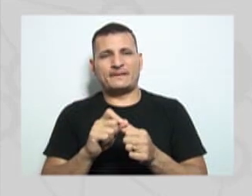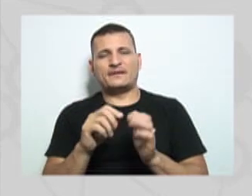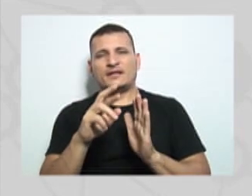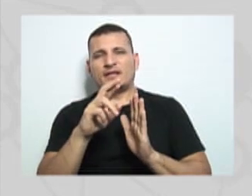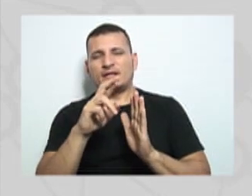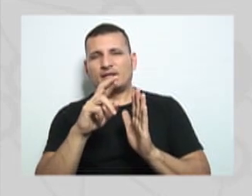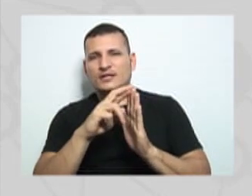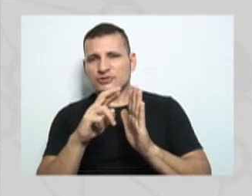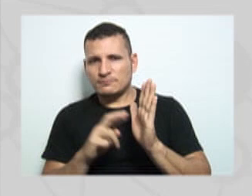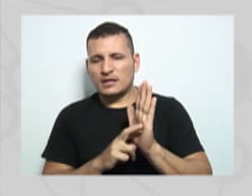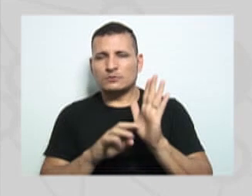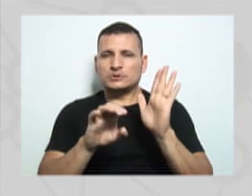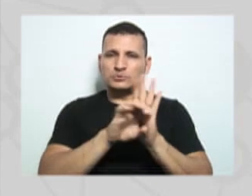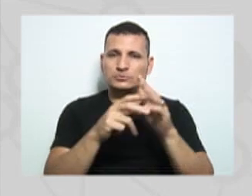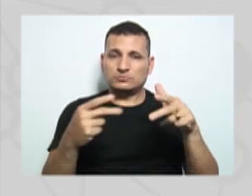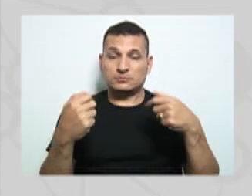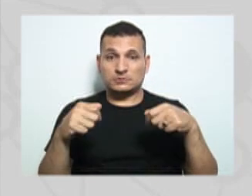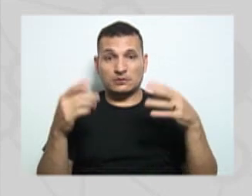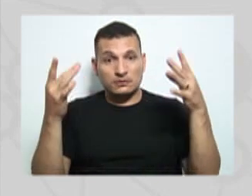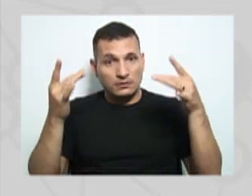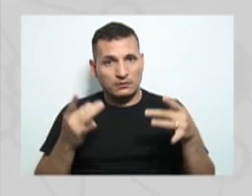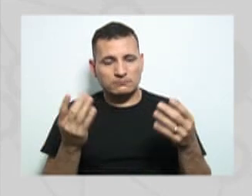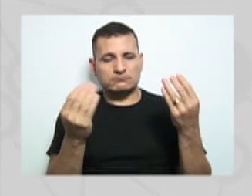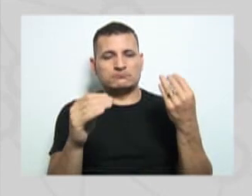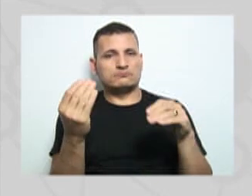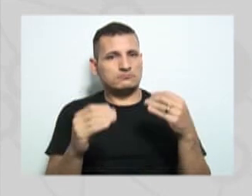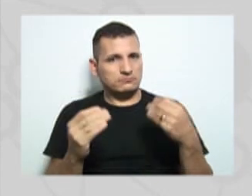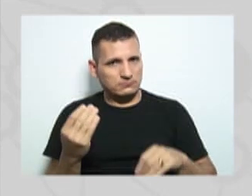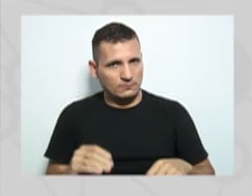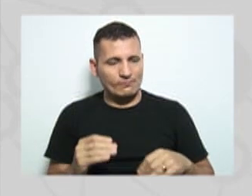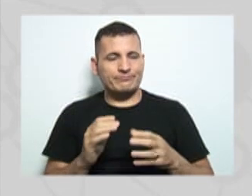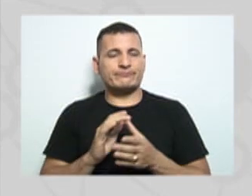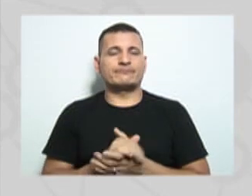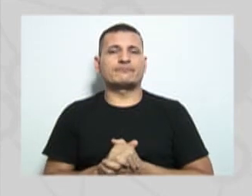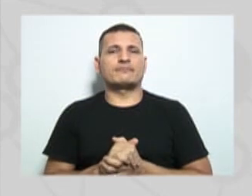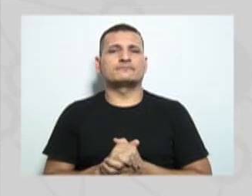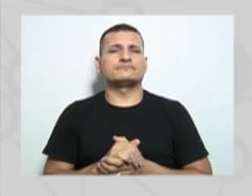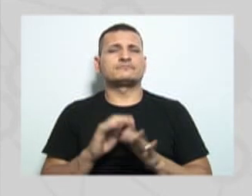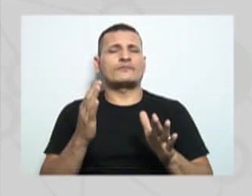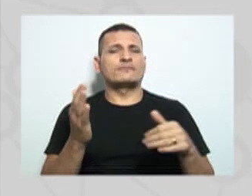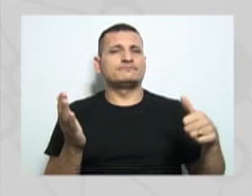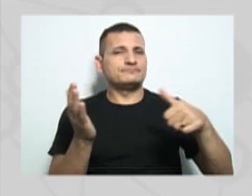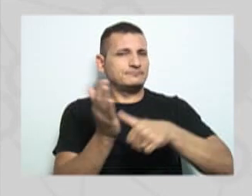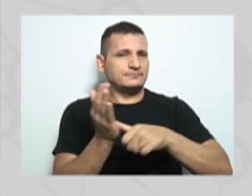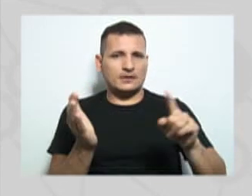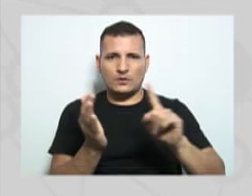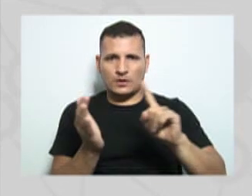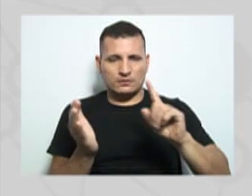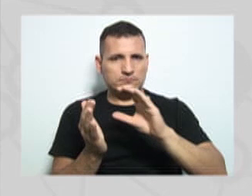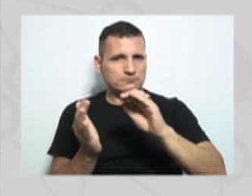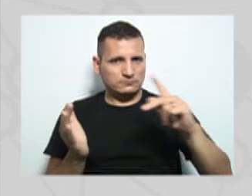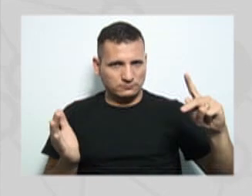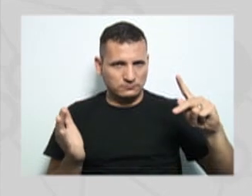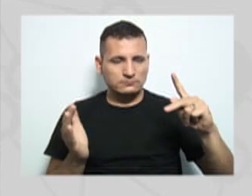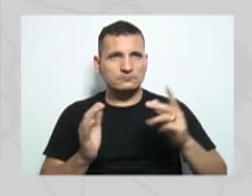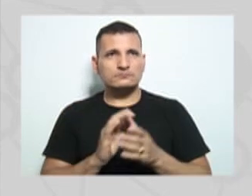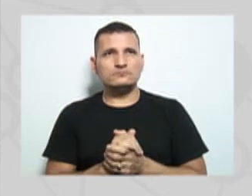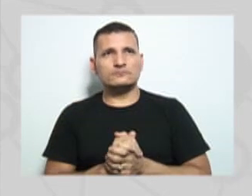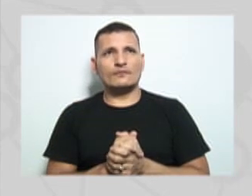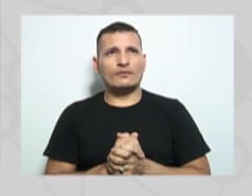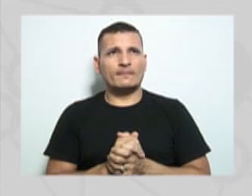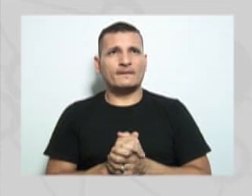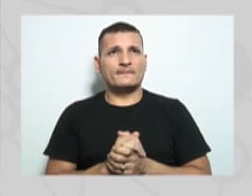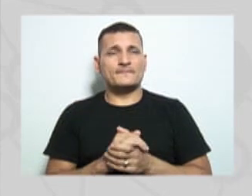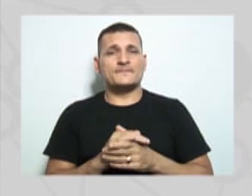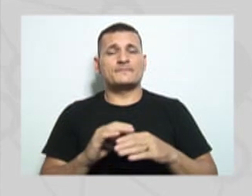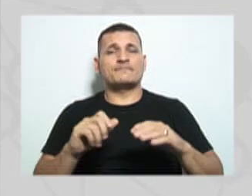todos esses detalhes. Voltando aqui, como já nos atos não cooperados, ou seja, não cooperativos, já no